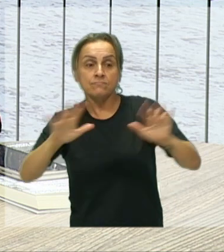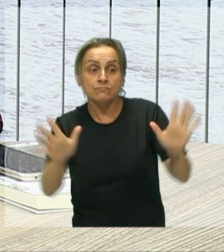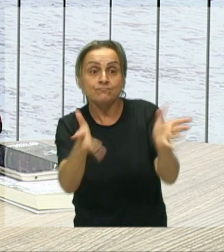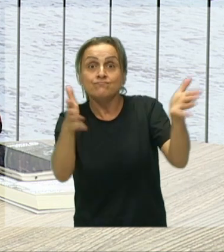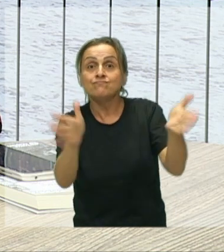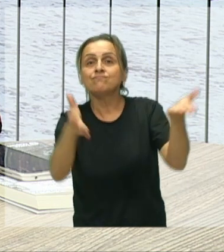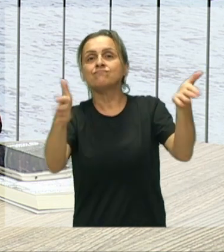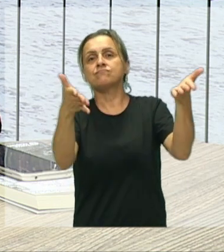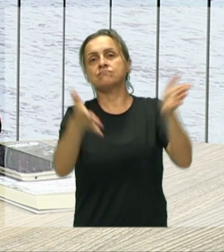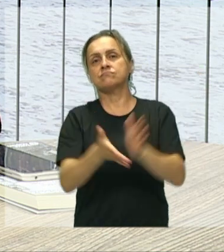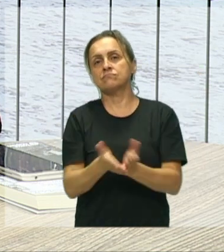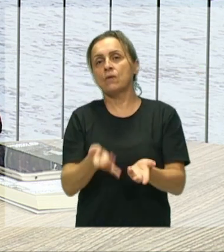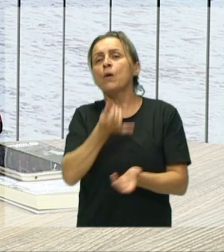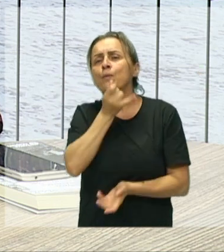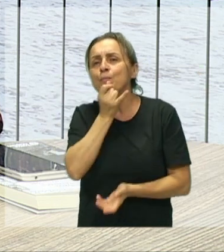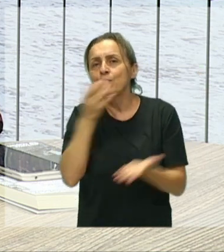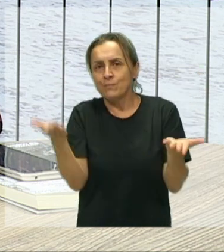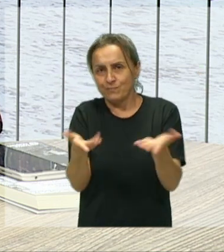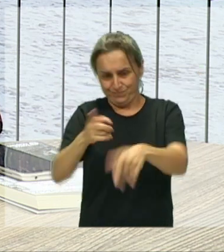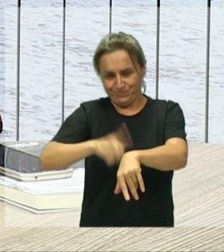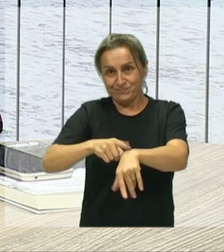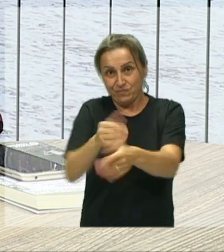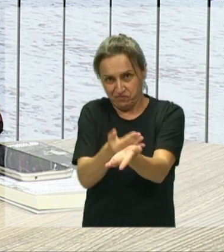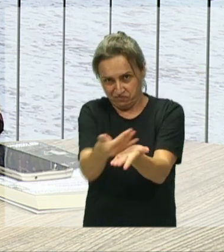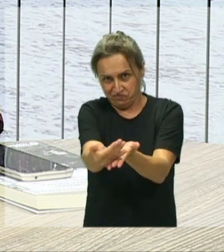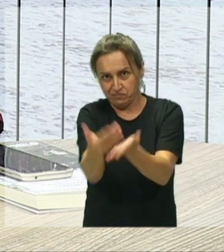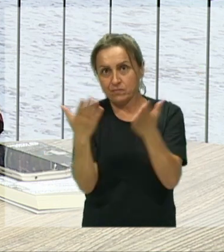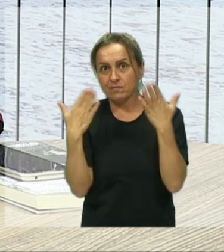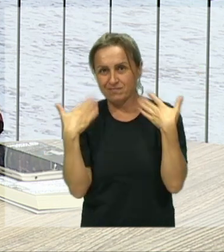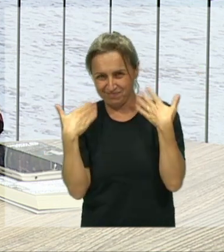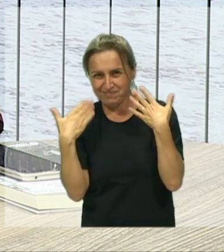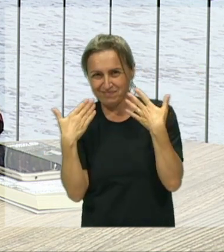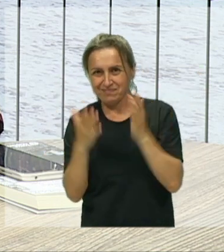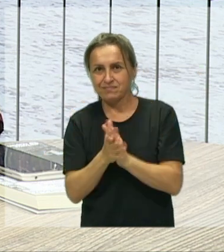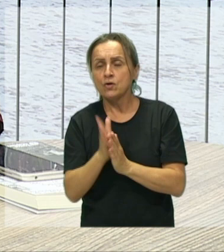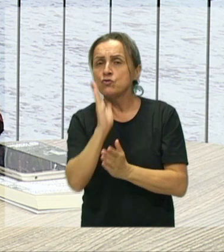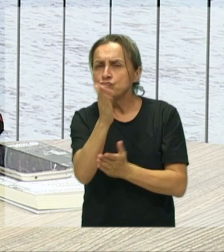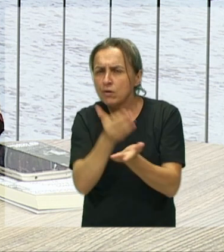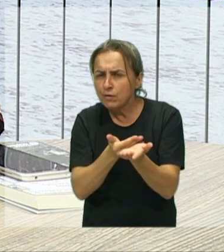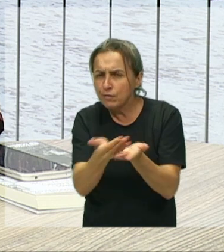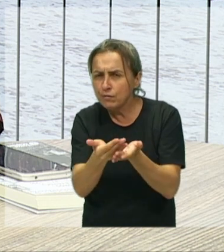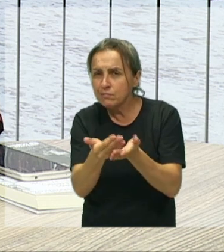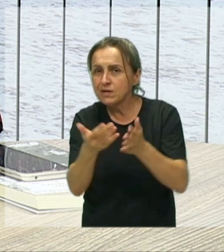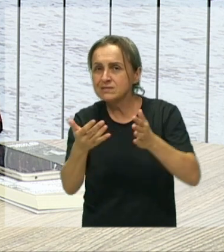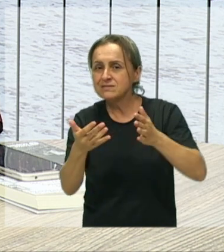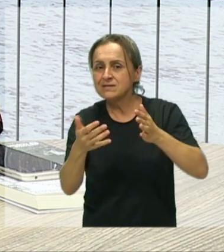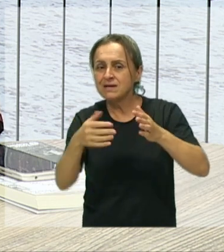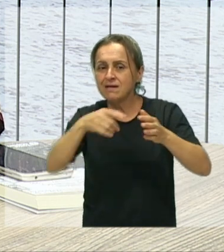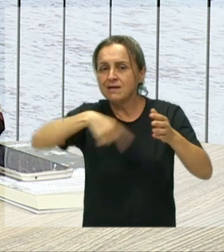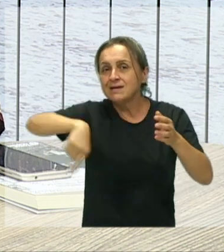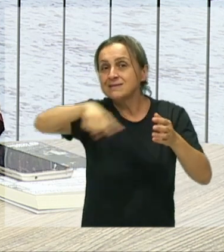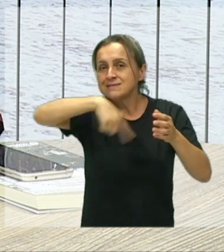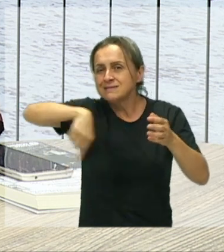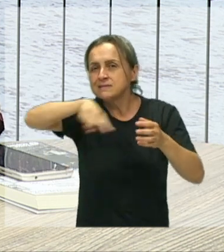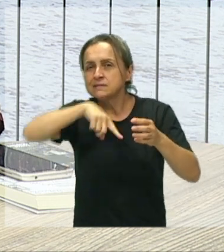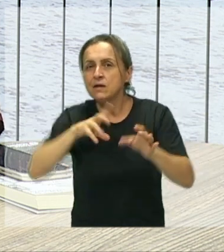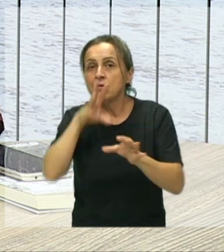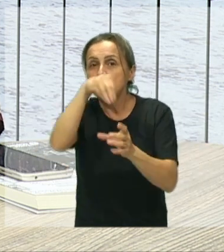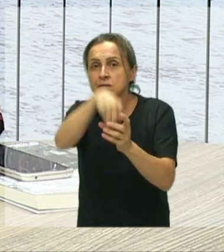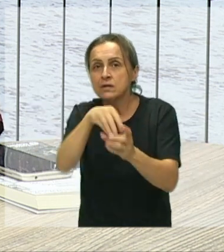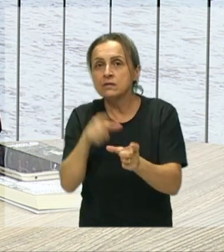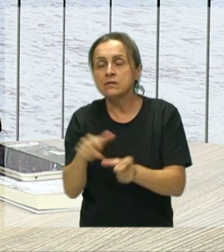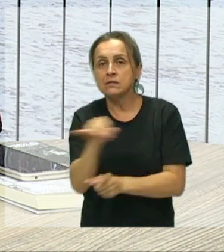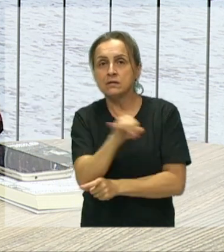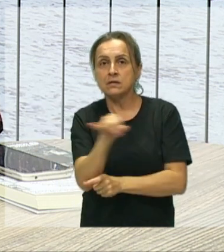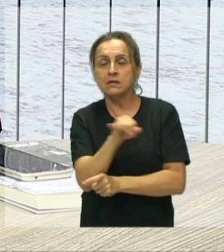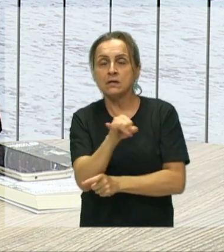no veraneio. Já começam a circular aqui em Itajaí os descendentes dos antigos moradores, que